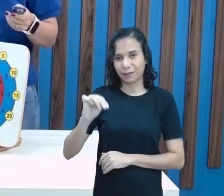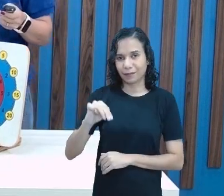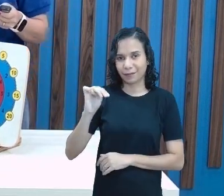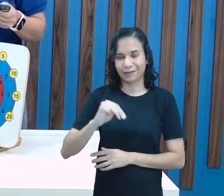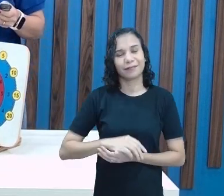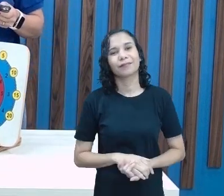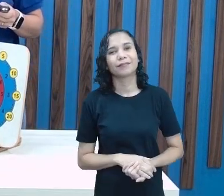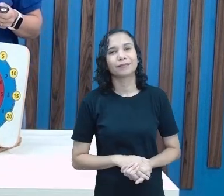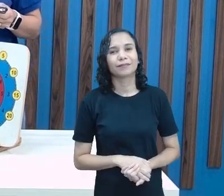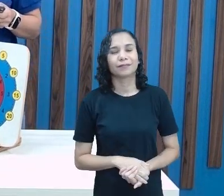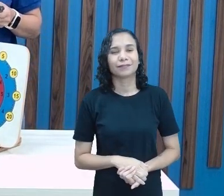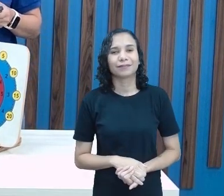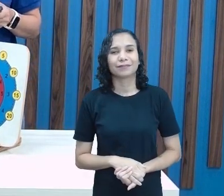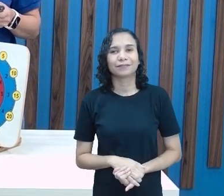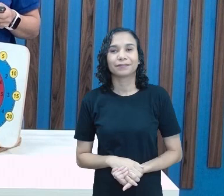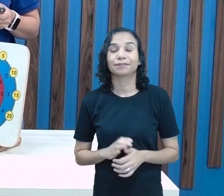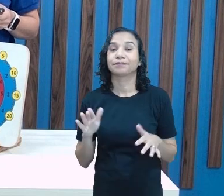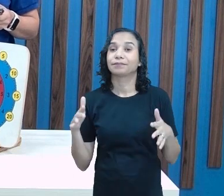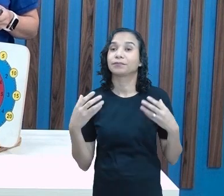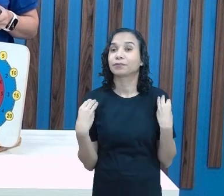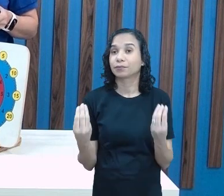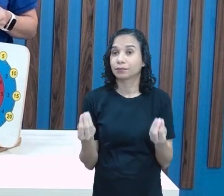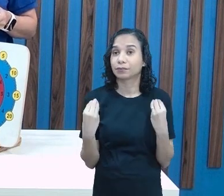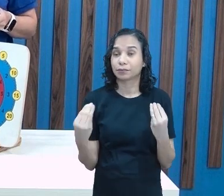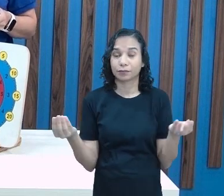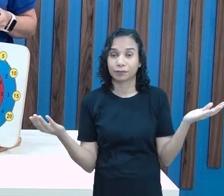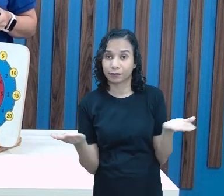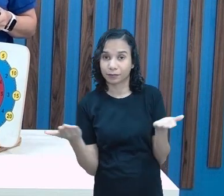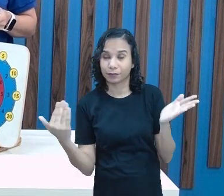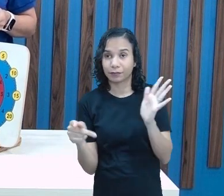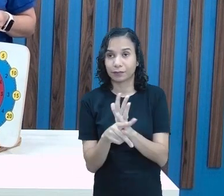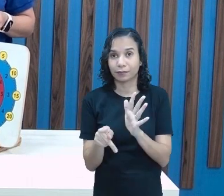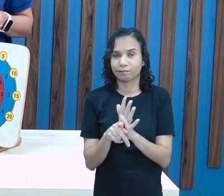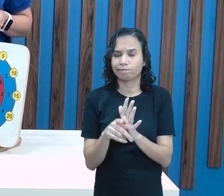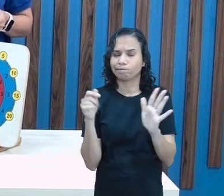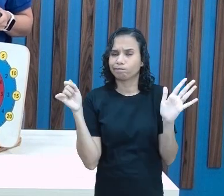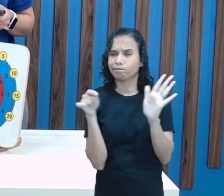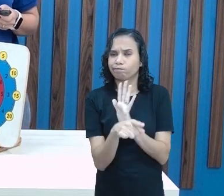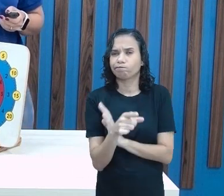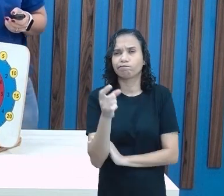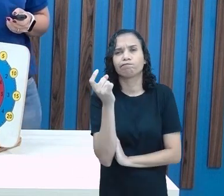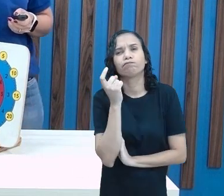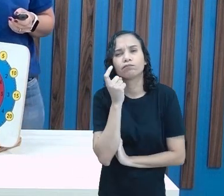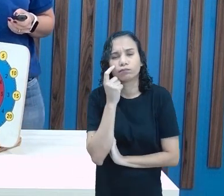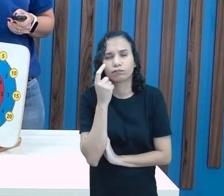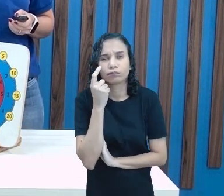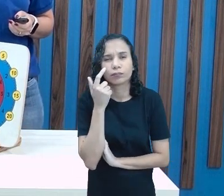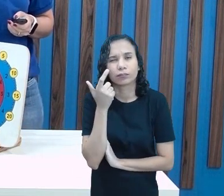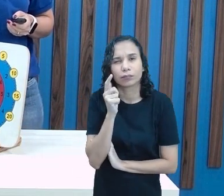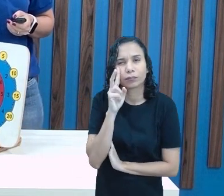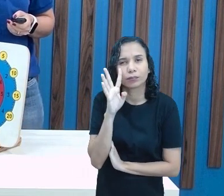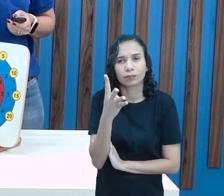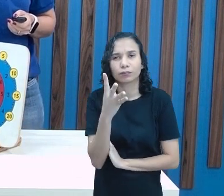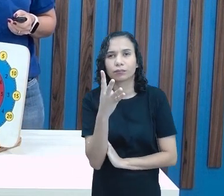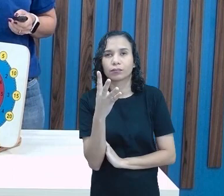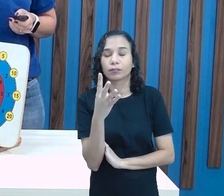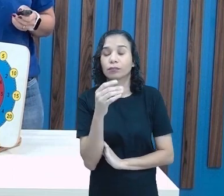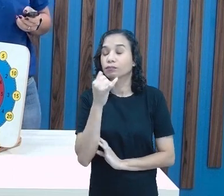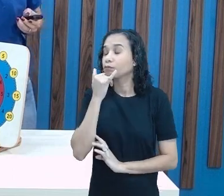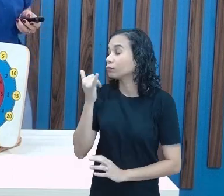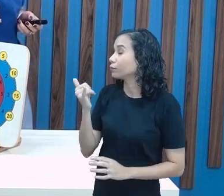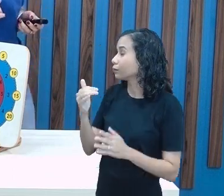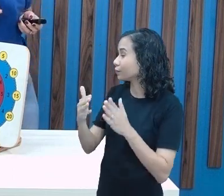minutos. E como é agora esse outro probleminha aí? Vamos ver se vocês conseguem resolver. Professora